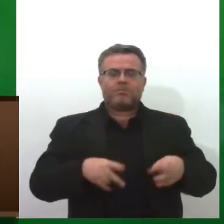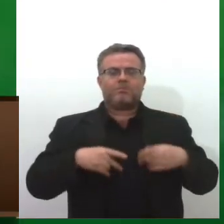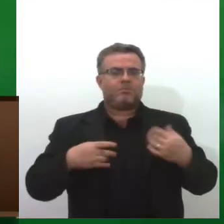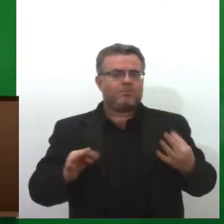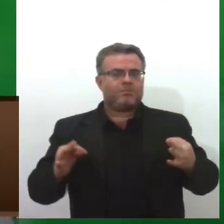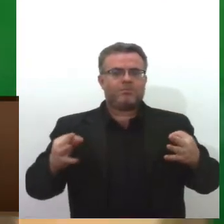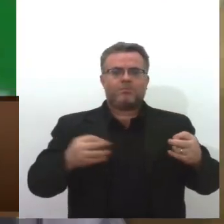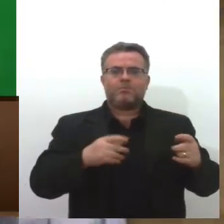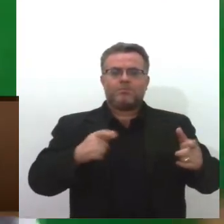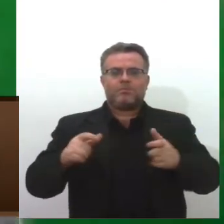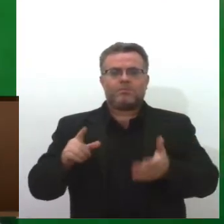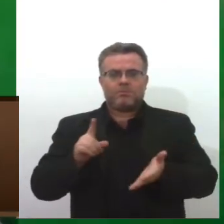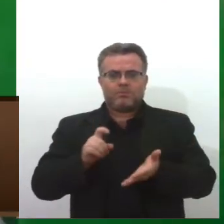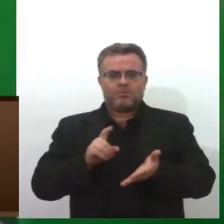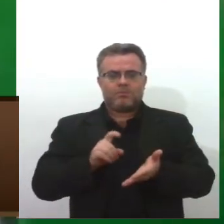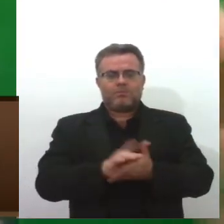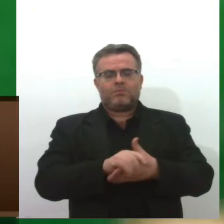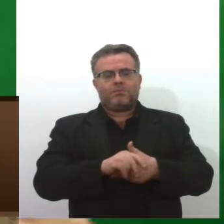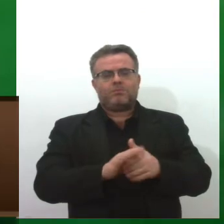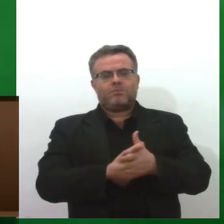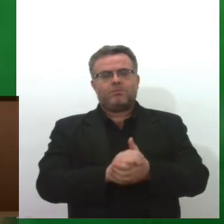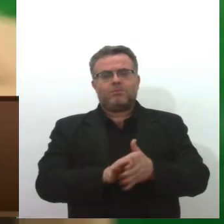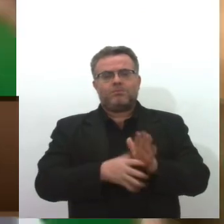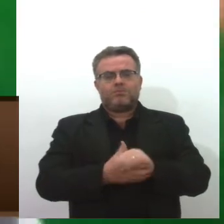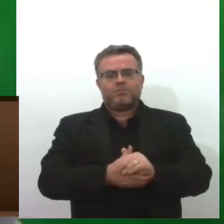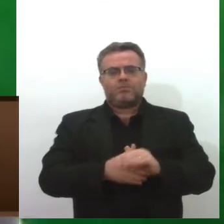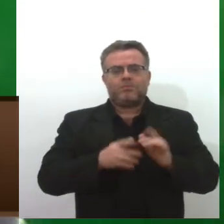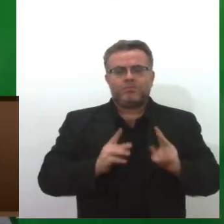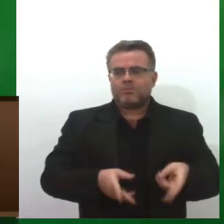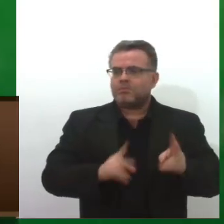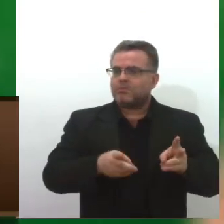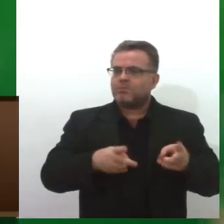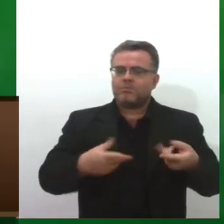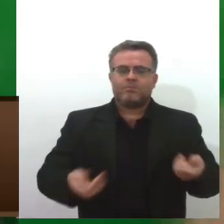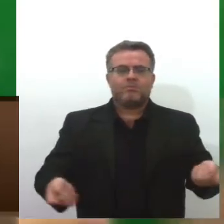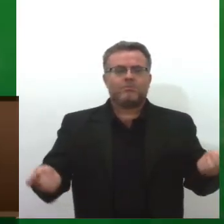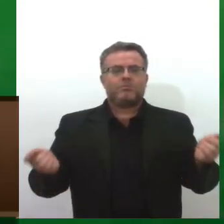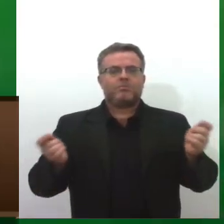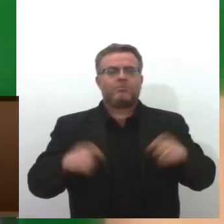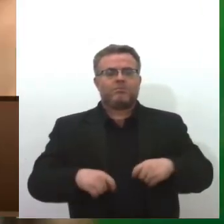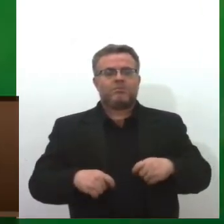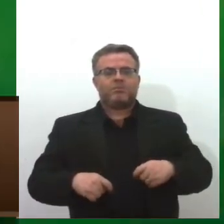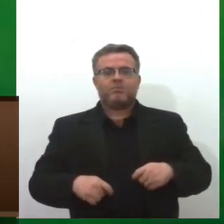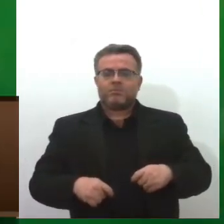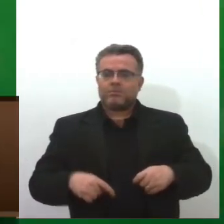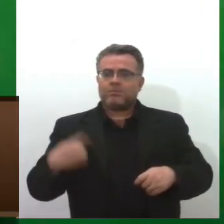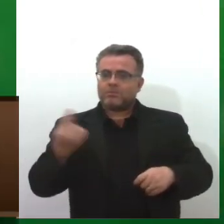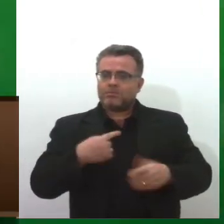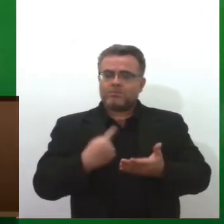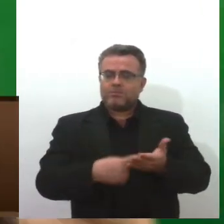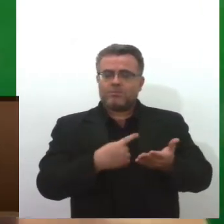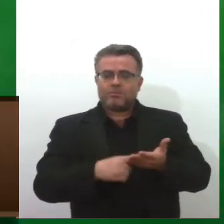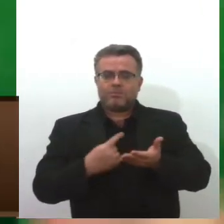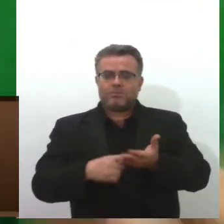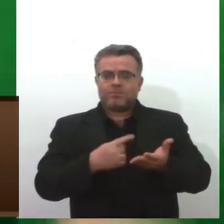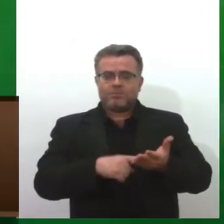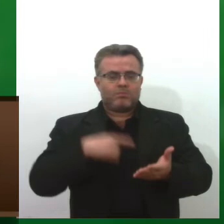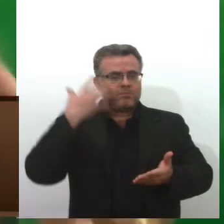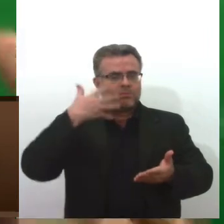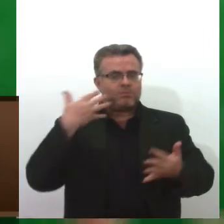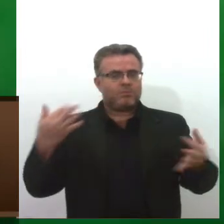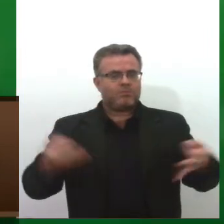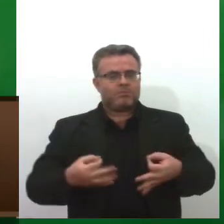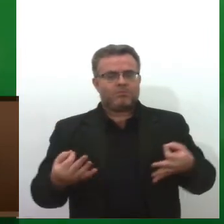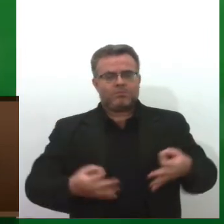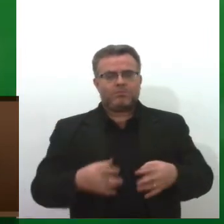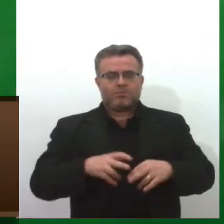álcool em gel, é um espaço aberto. Então, isso dá uma condição para que a gente consiga fazer o evento com segurança. Então, eu acho que esse